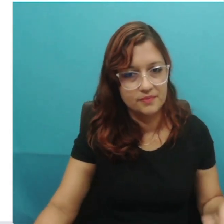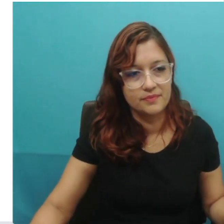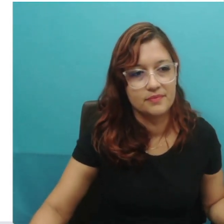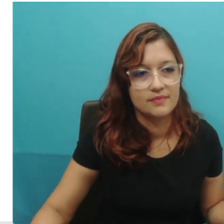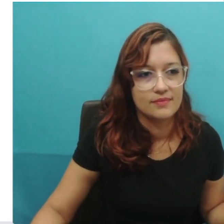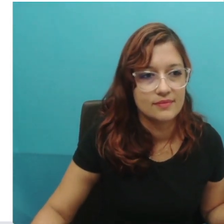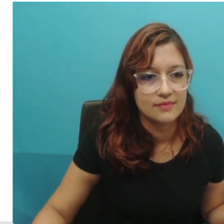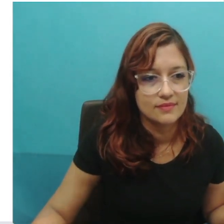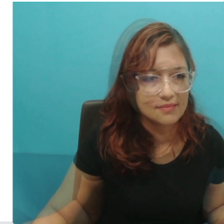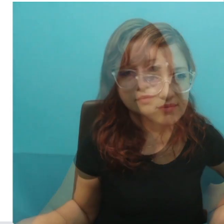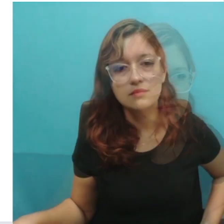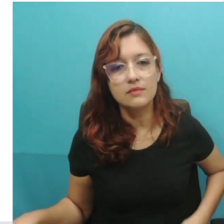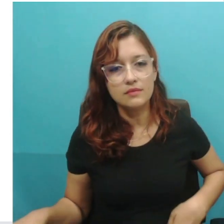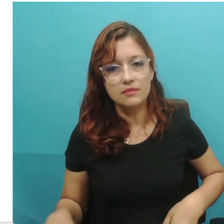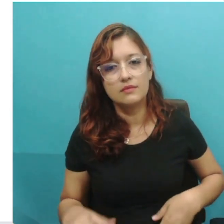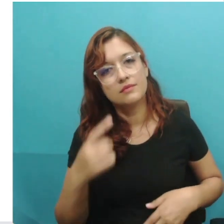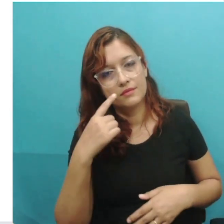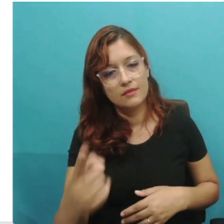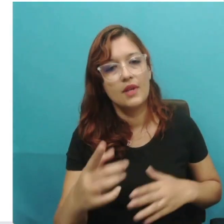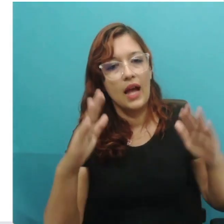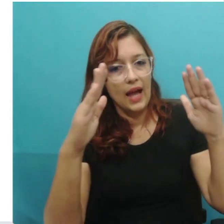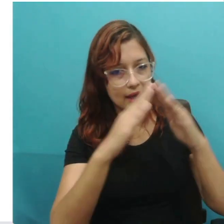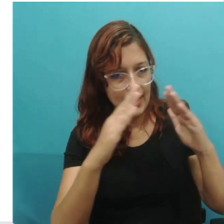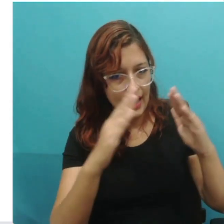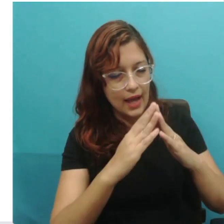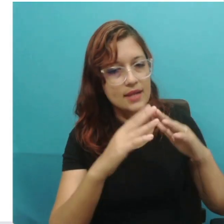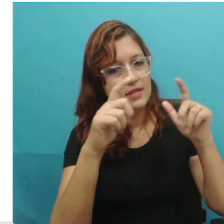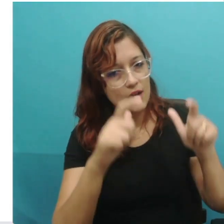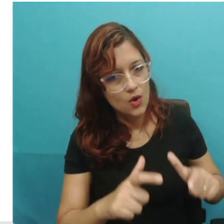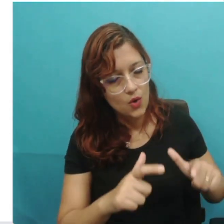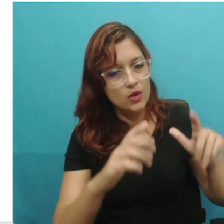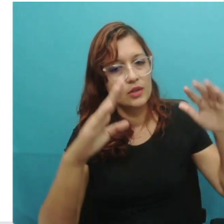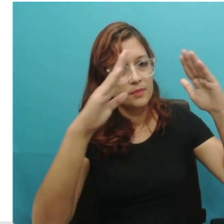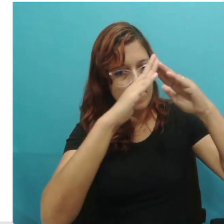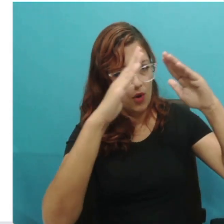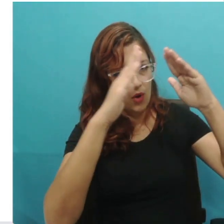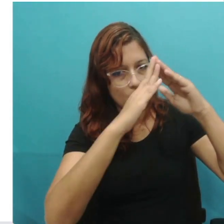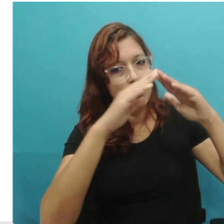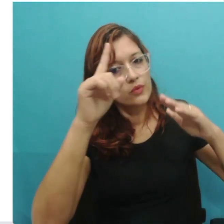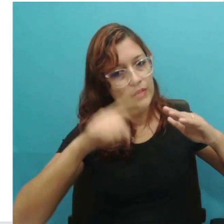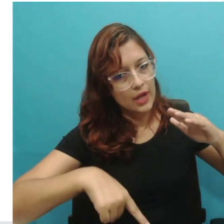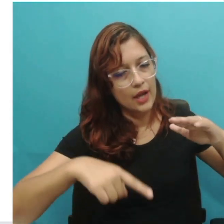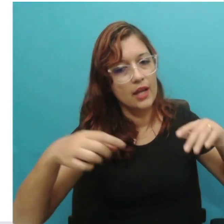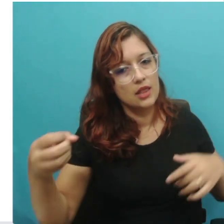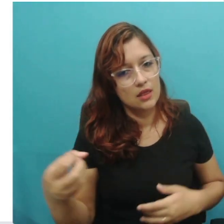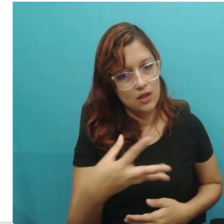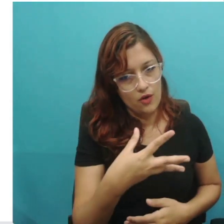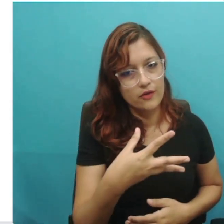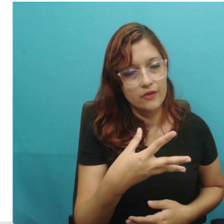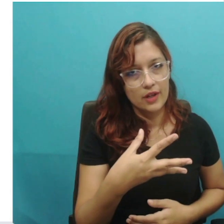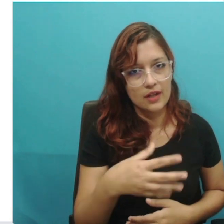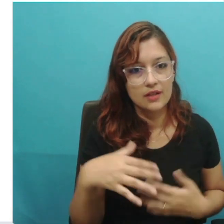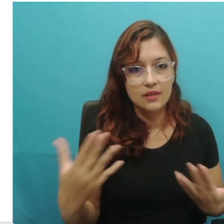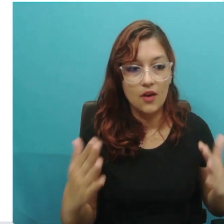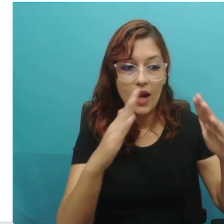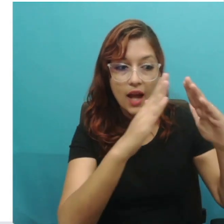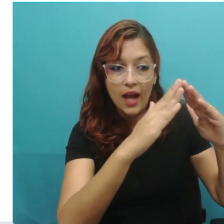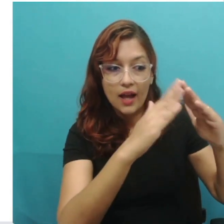Agora vamos ver a diferença de onde e aonde. A casa onde moro é